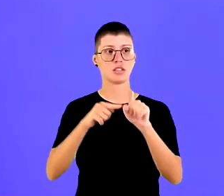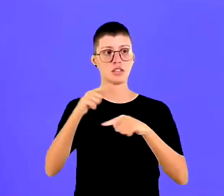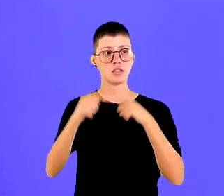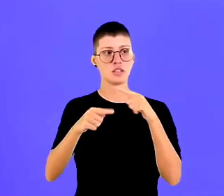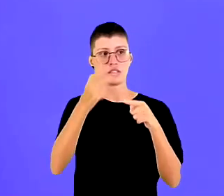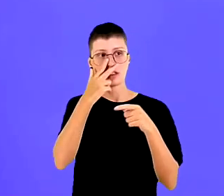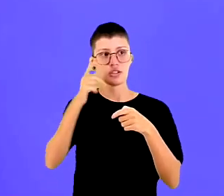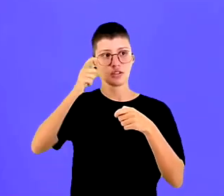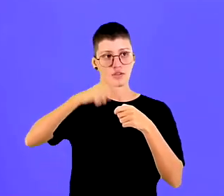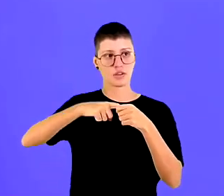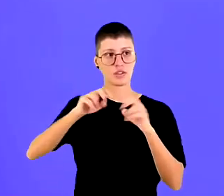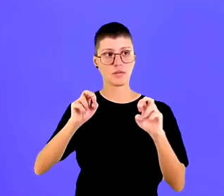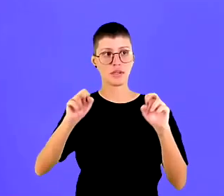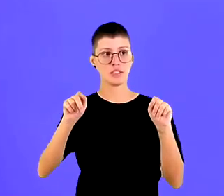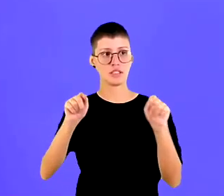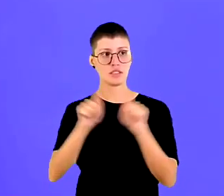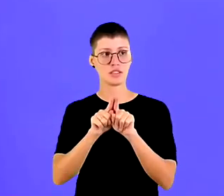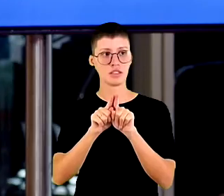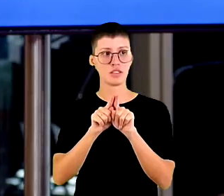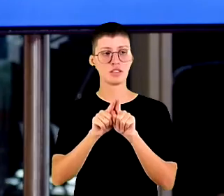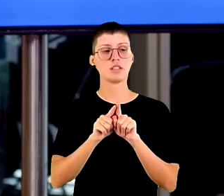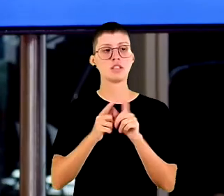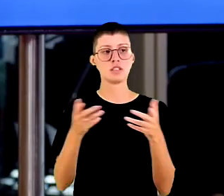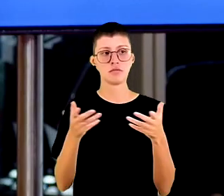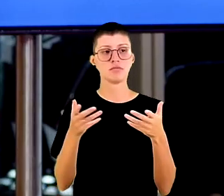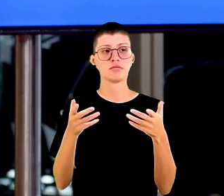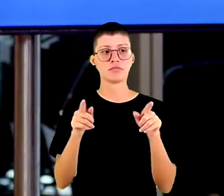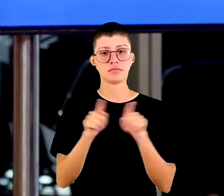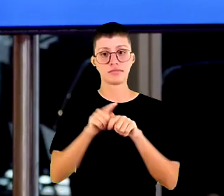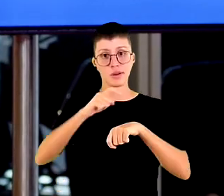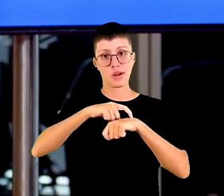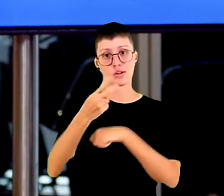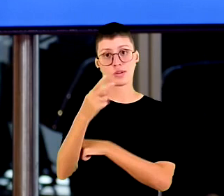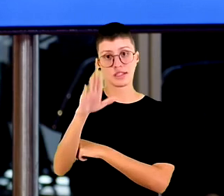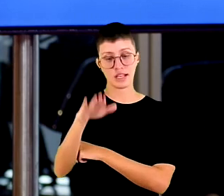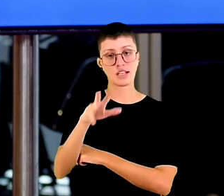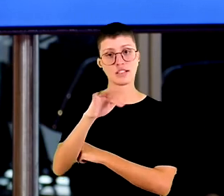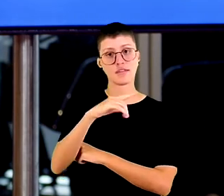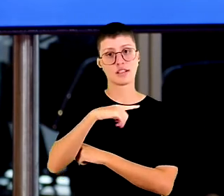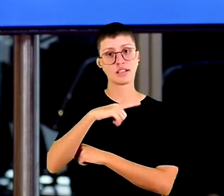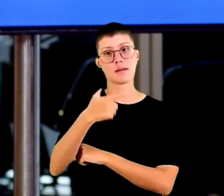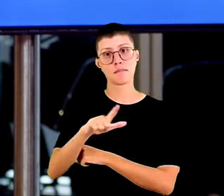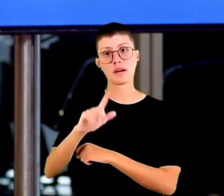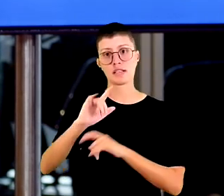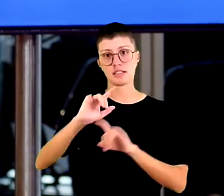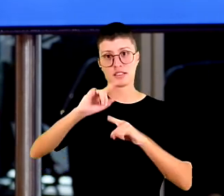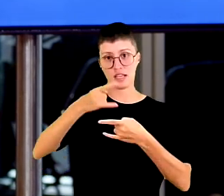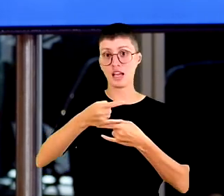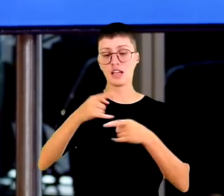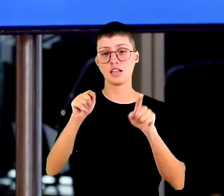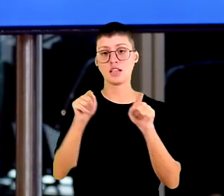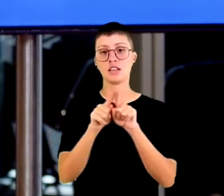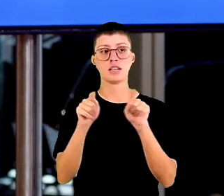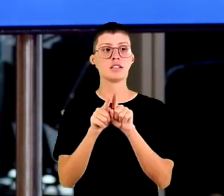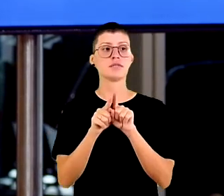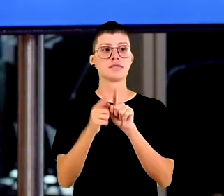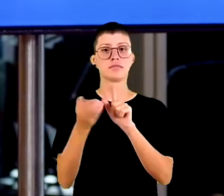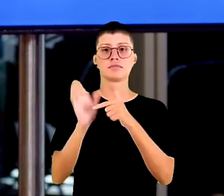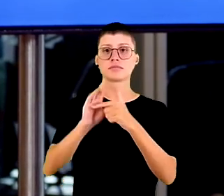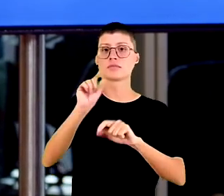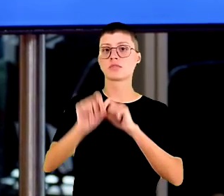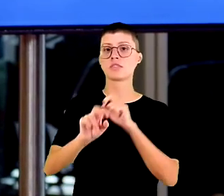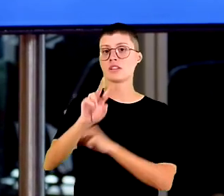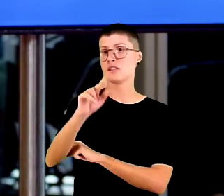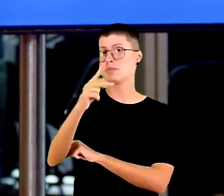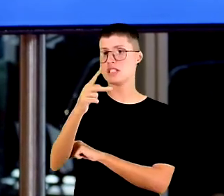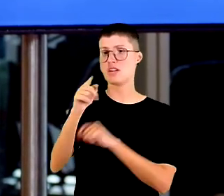bom? Agora, às 14 horas, a gente vai ter mais uma live. A gente vai ter a presença aqui do nosso VP Fábio Mota, com